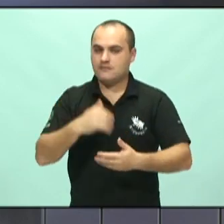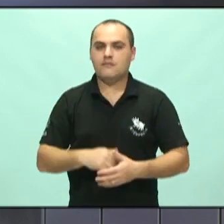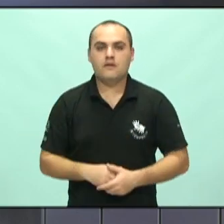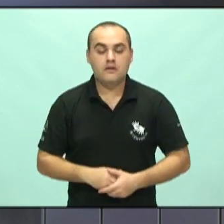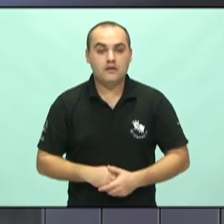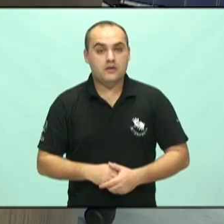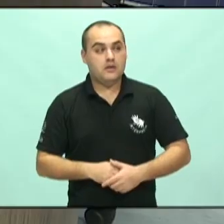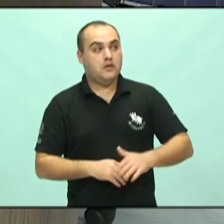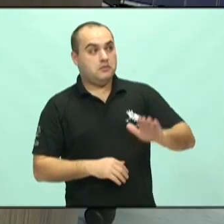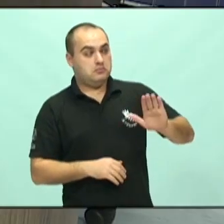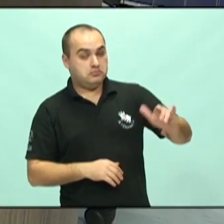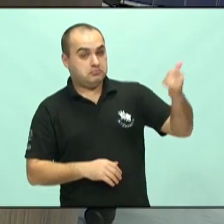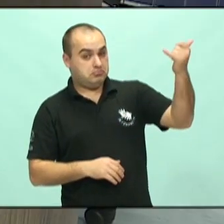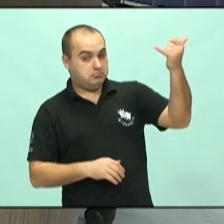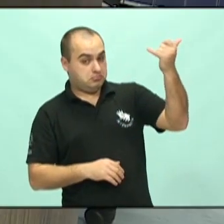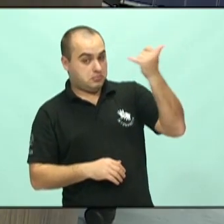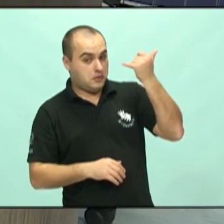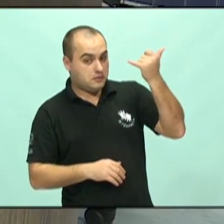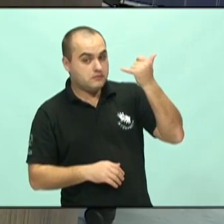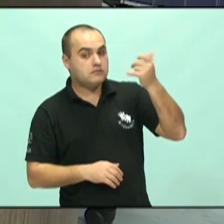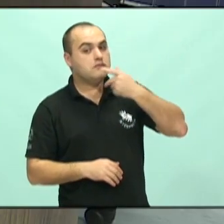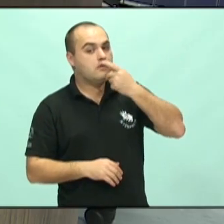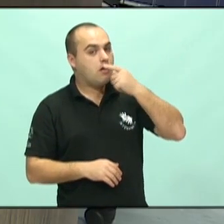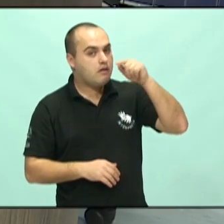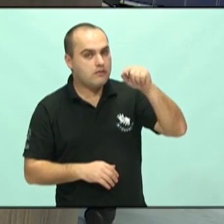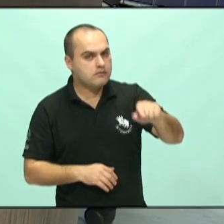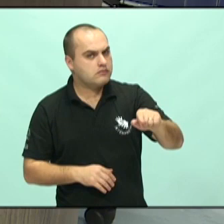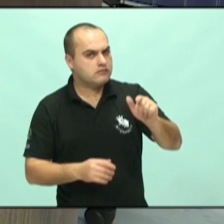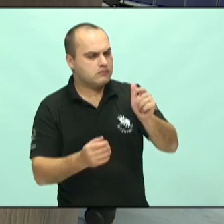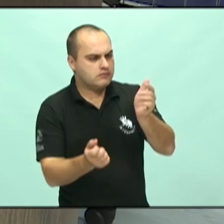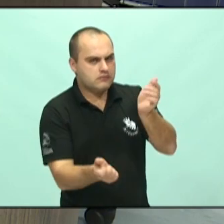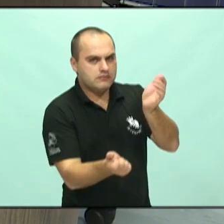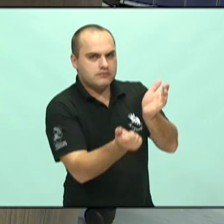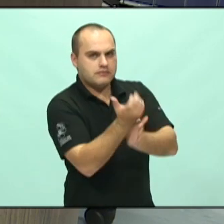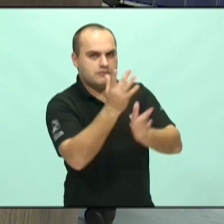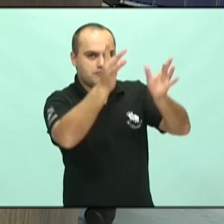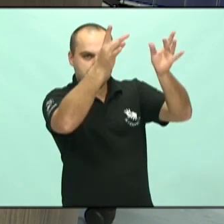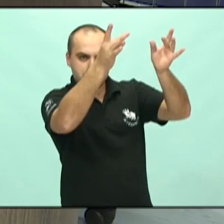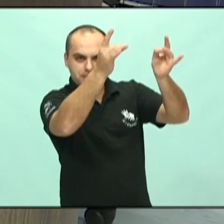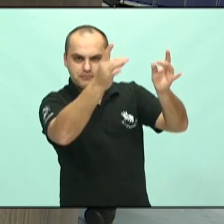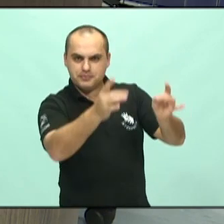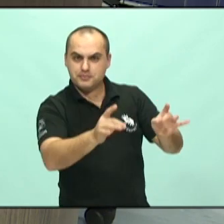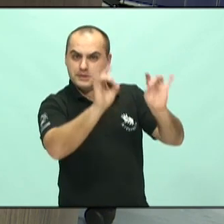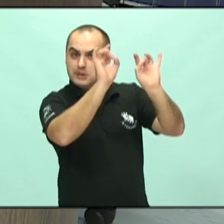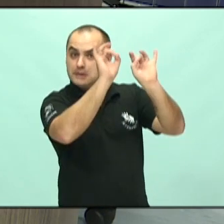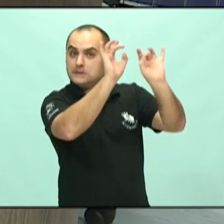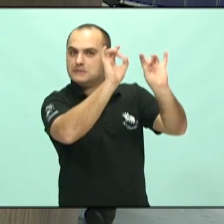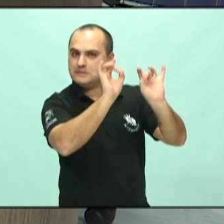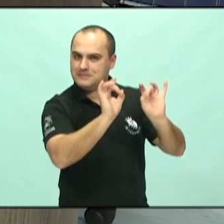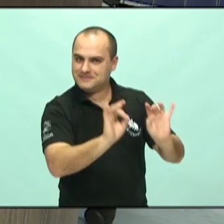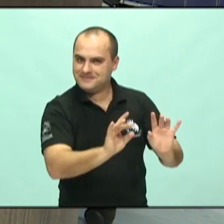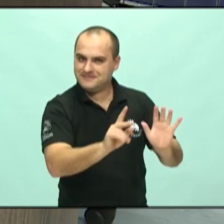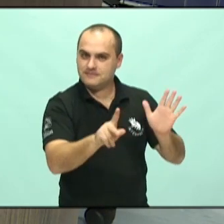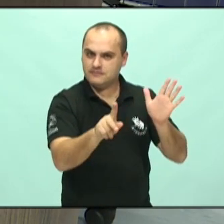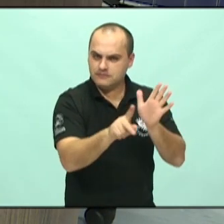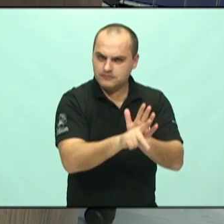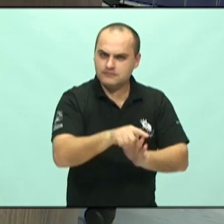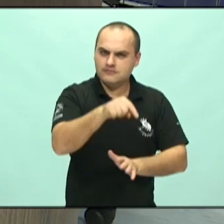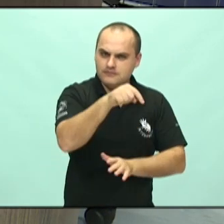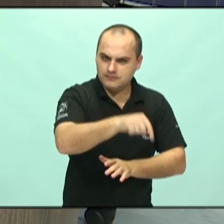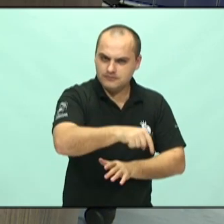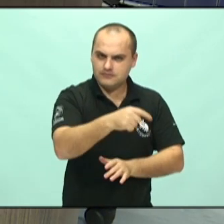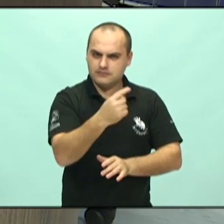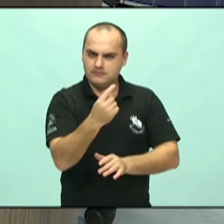programação especial de atividade teatral para essas comemorações que acontecem agora na